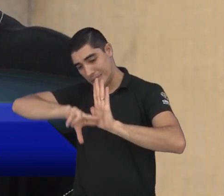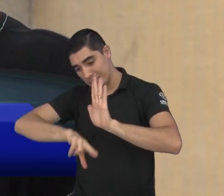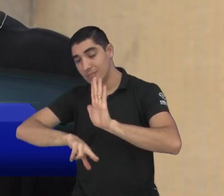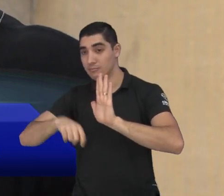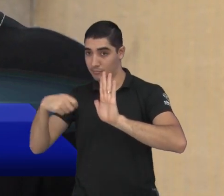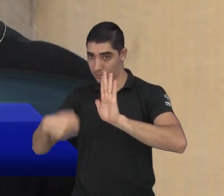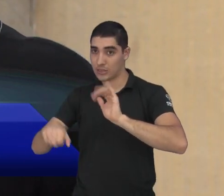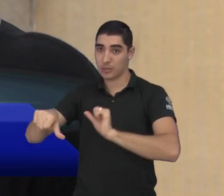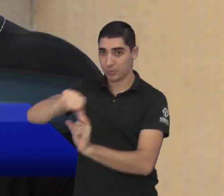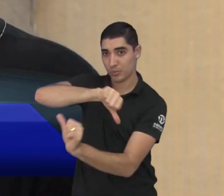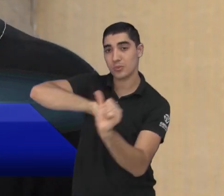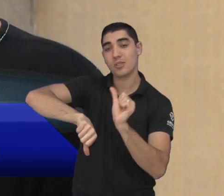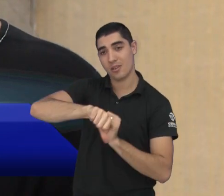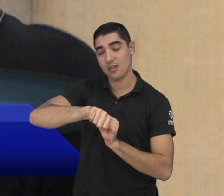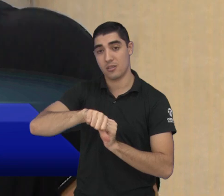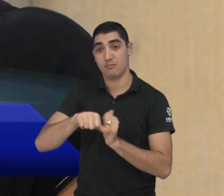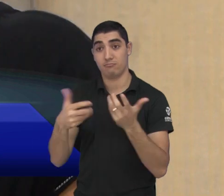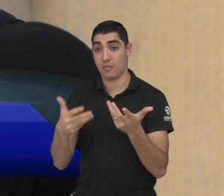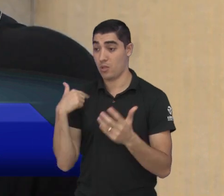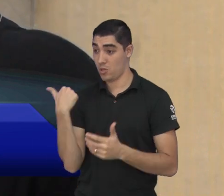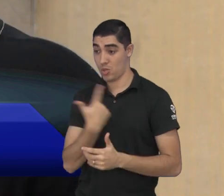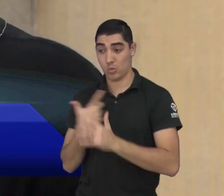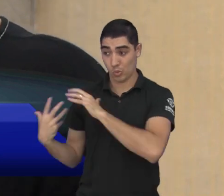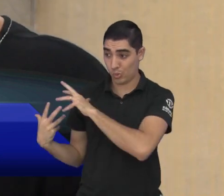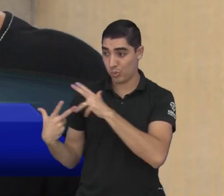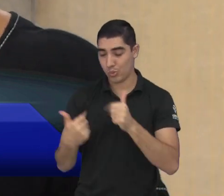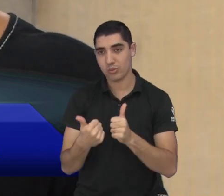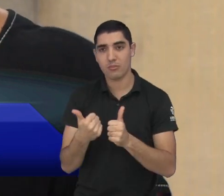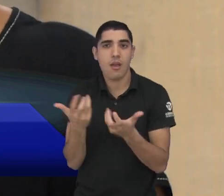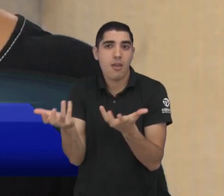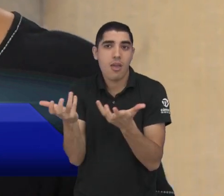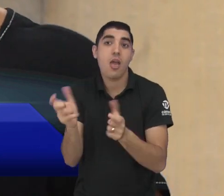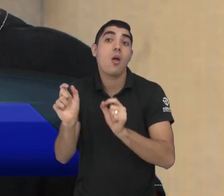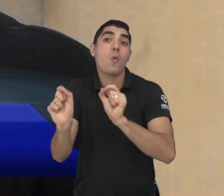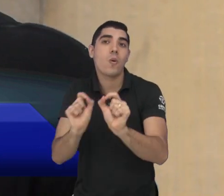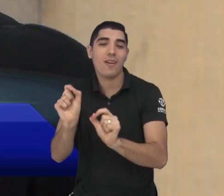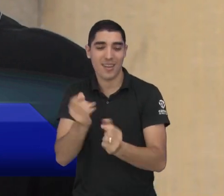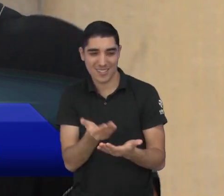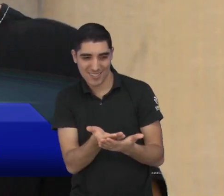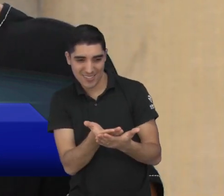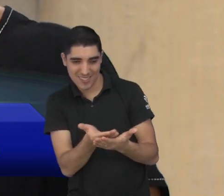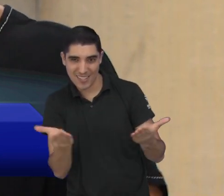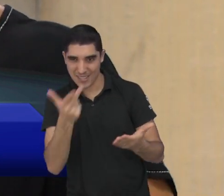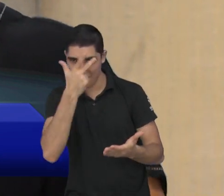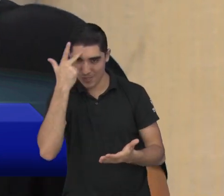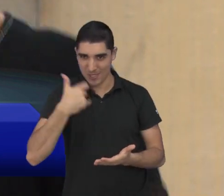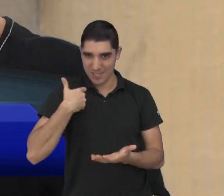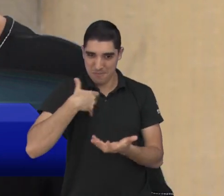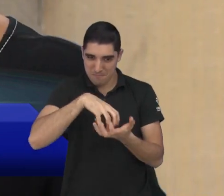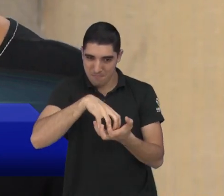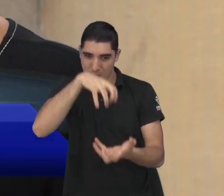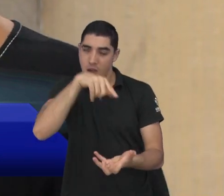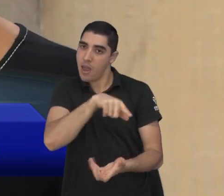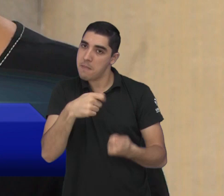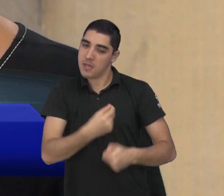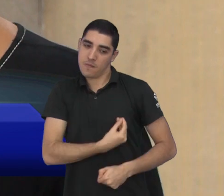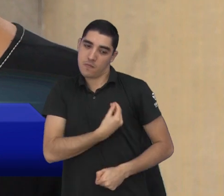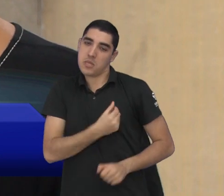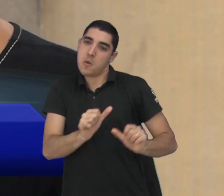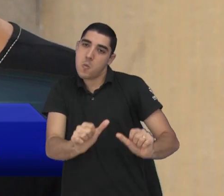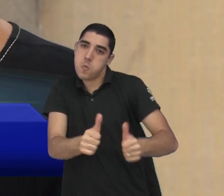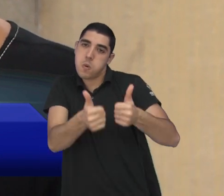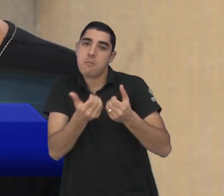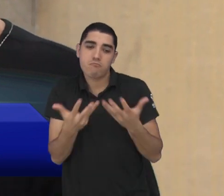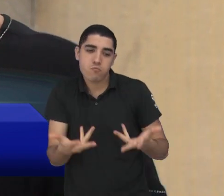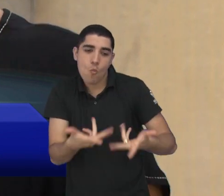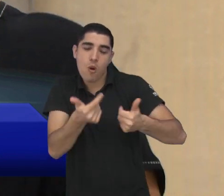atual dinâmica demográfica, né? Todos nós consideramos e queremos que os nossos velhos e velhas tenham uma boa qualidade